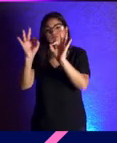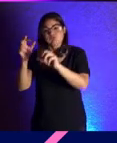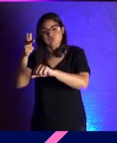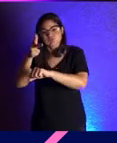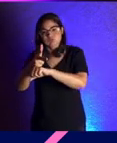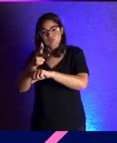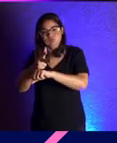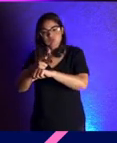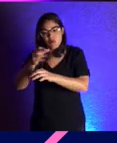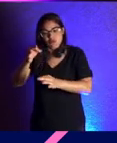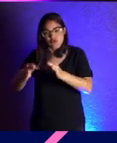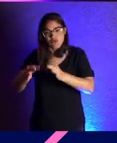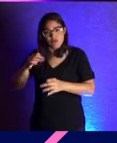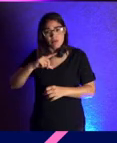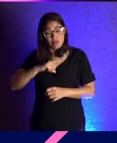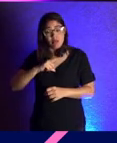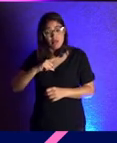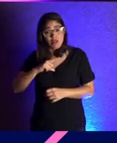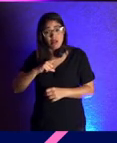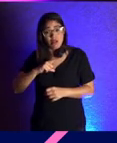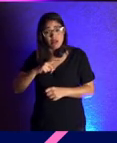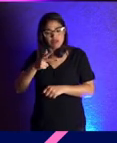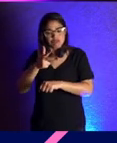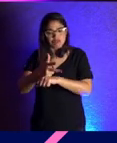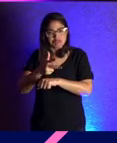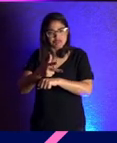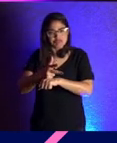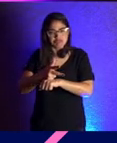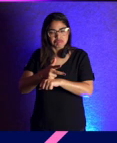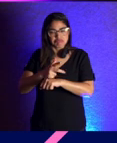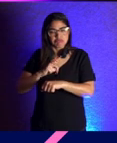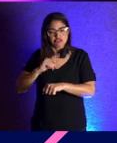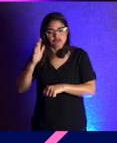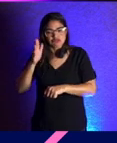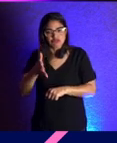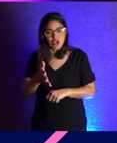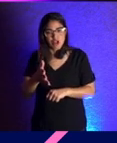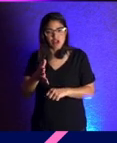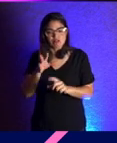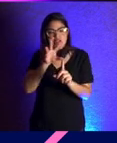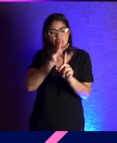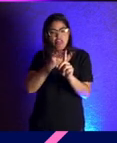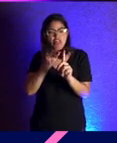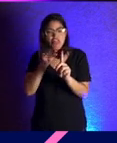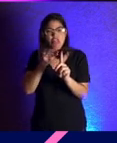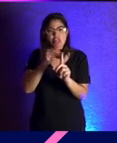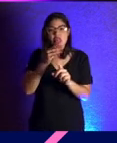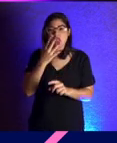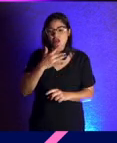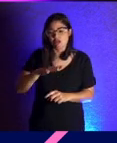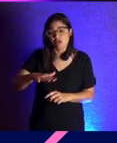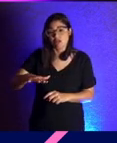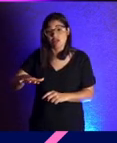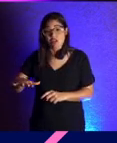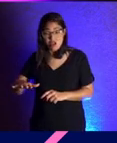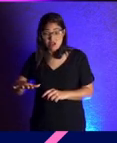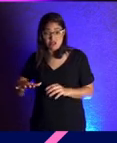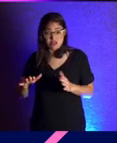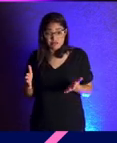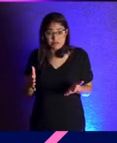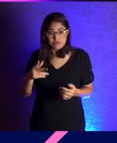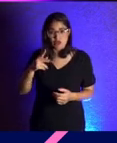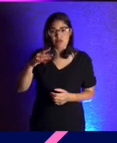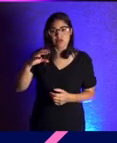de julgamentos relacionados a abuso sexual infantil, e aí o PCC teria feito